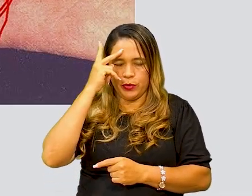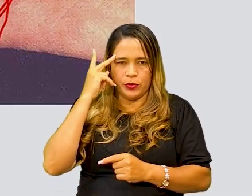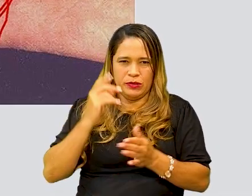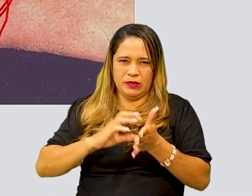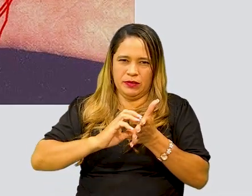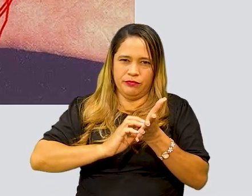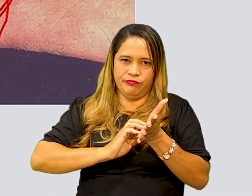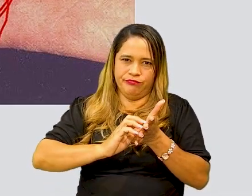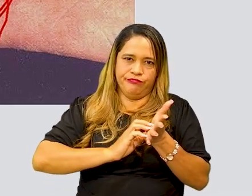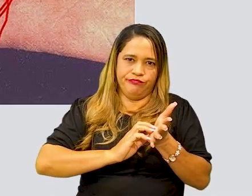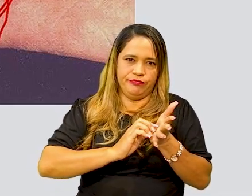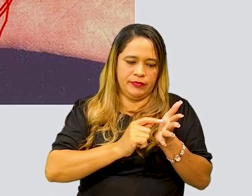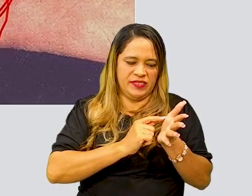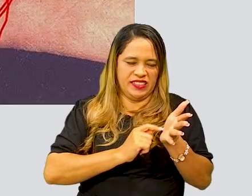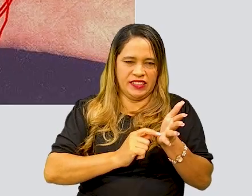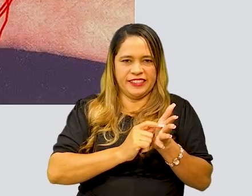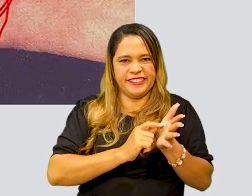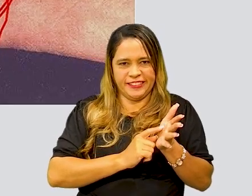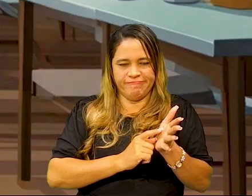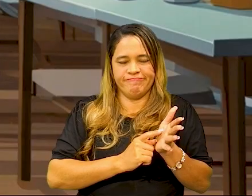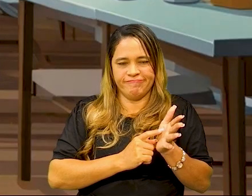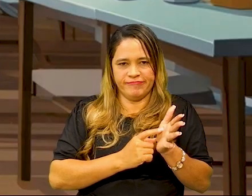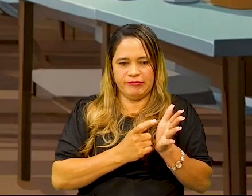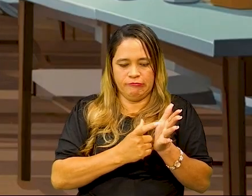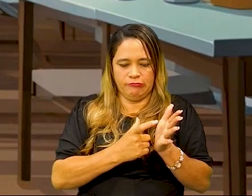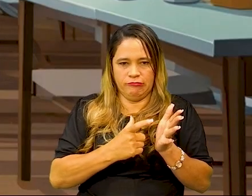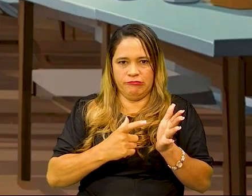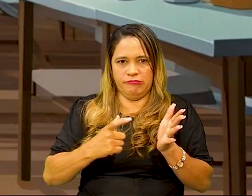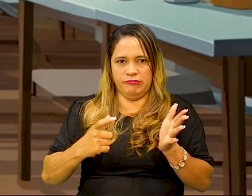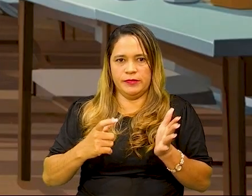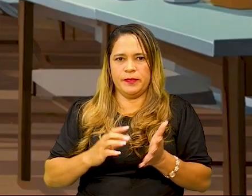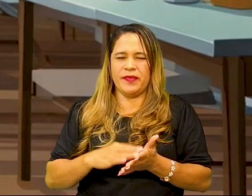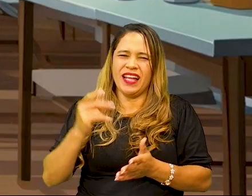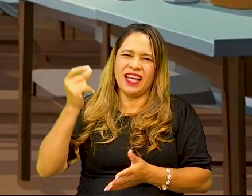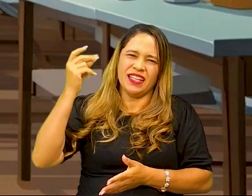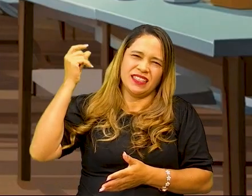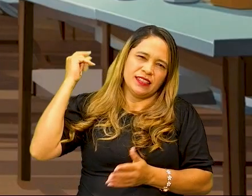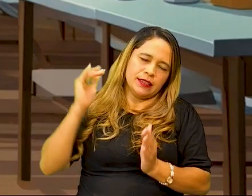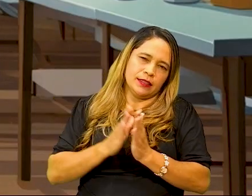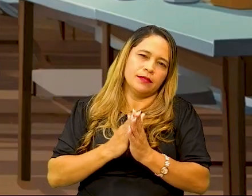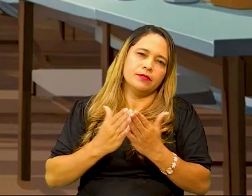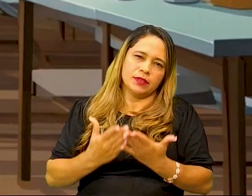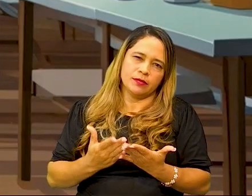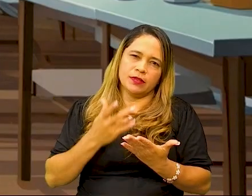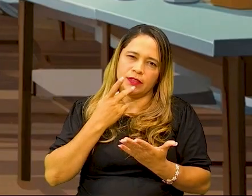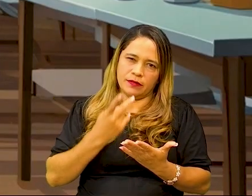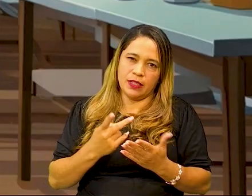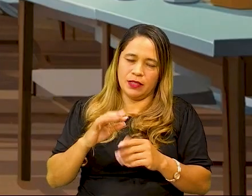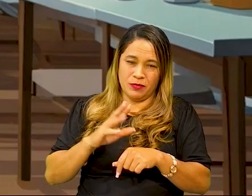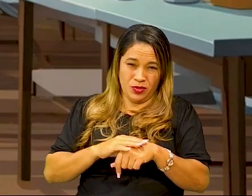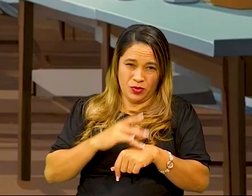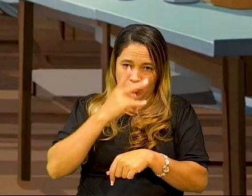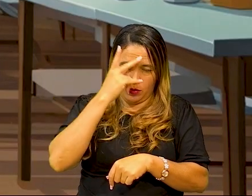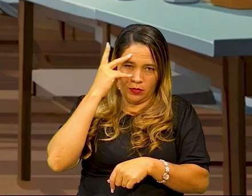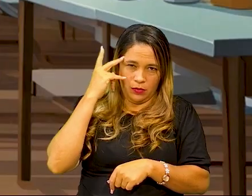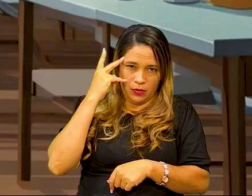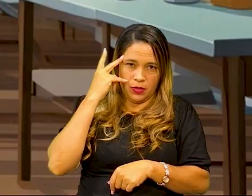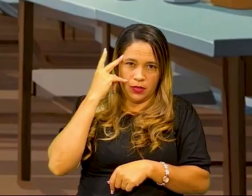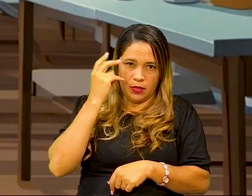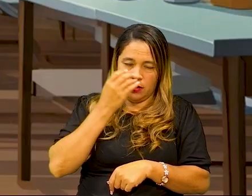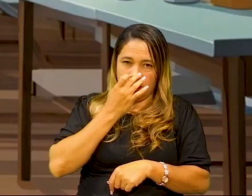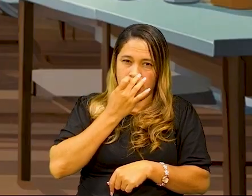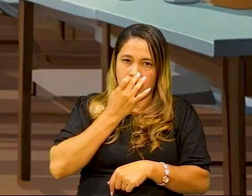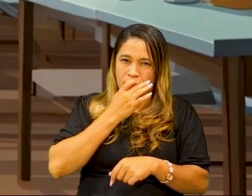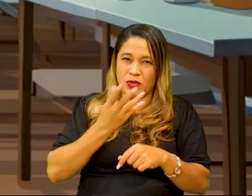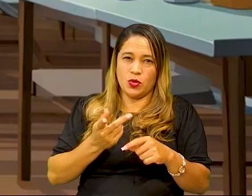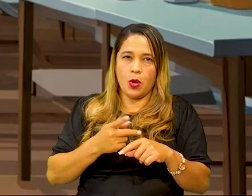desenvolver lesões na pele. Olha para cá. Lá na época da Bíblia, quando a gente falava dos leprosos, falava-se em descrições que as pessoas